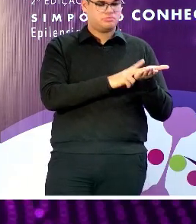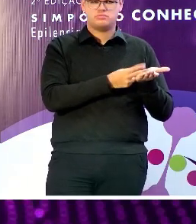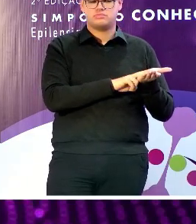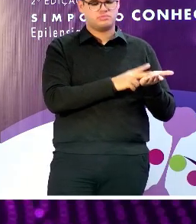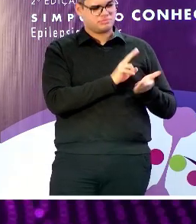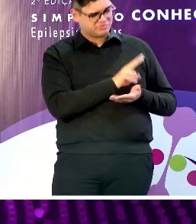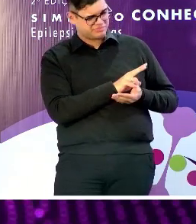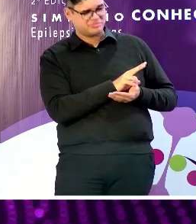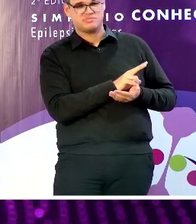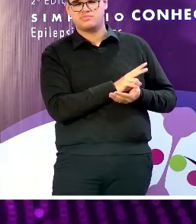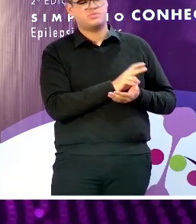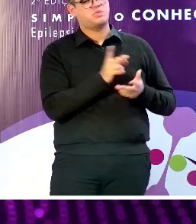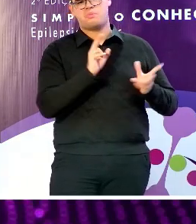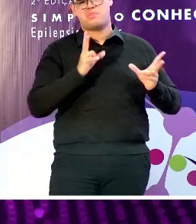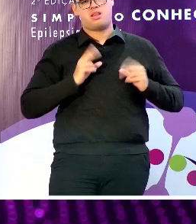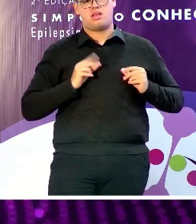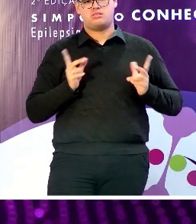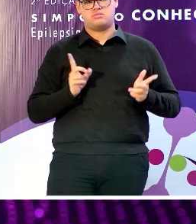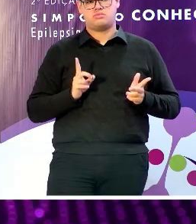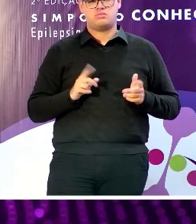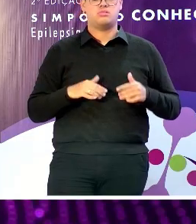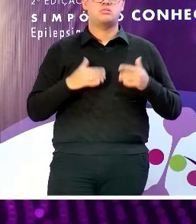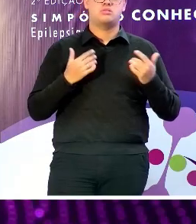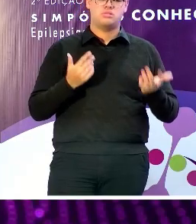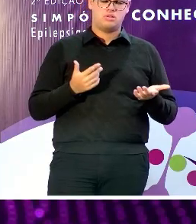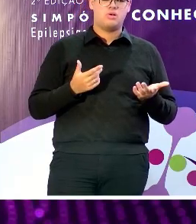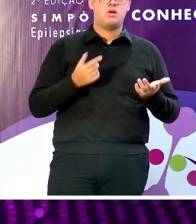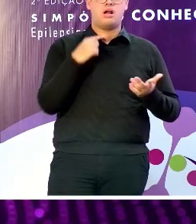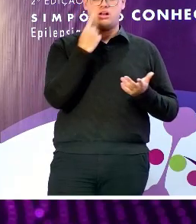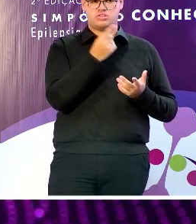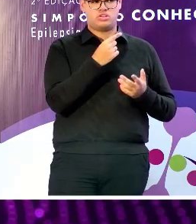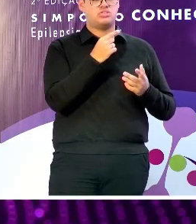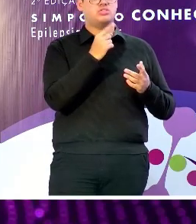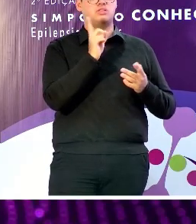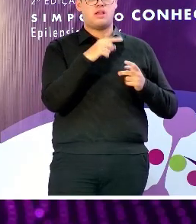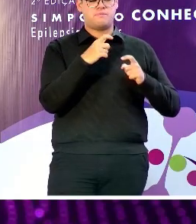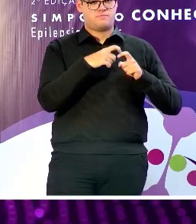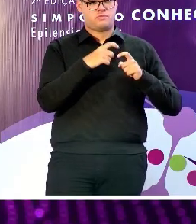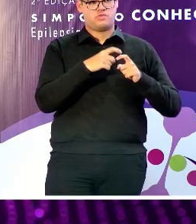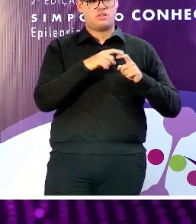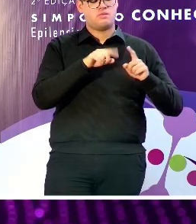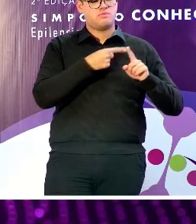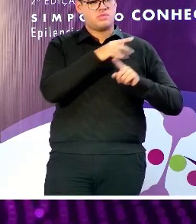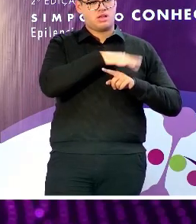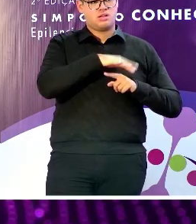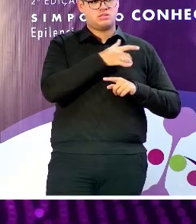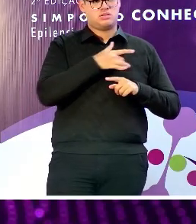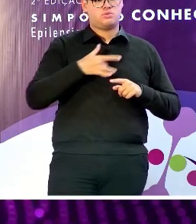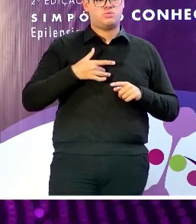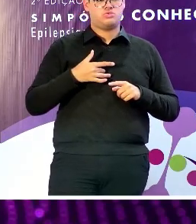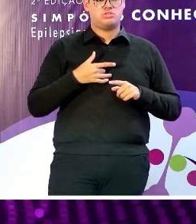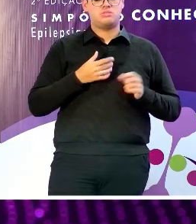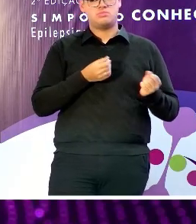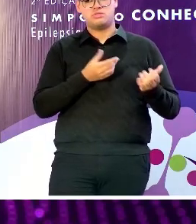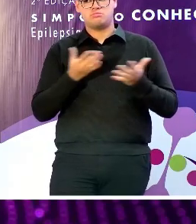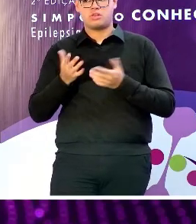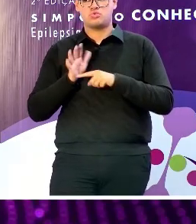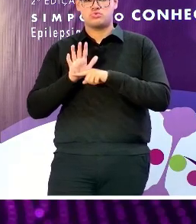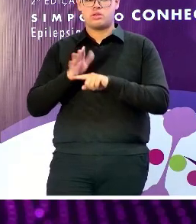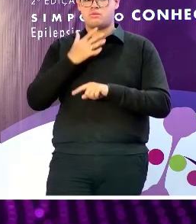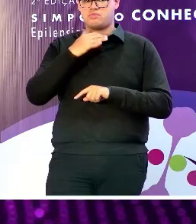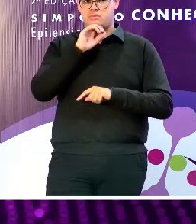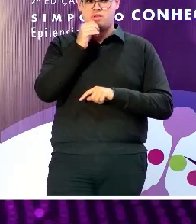cientistas, como profissionais da saúde, algo melhor para eles. Eles não merecem isso, nenhuma mãe, nenhum pai, nenhum parente merece